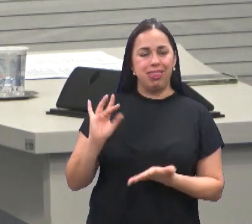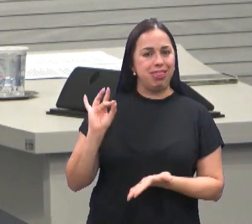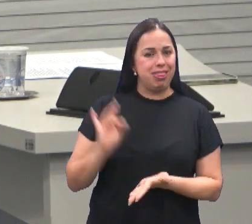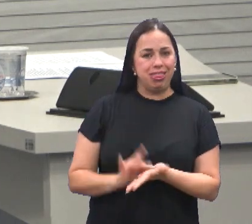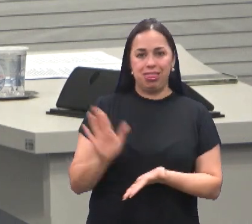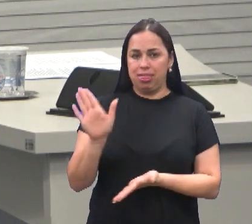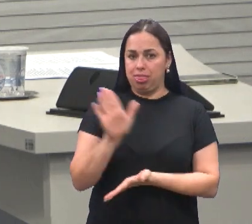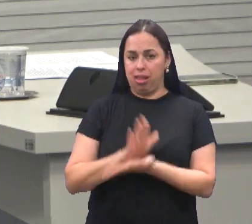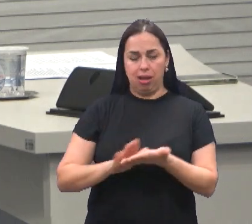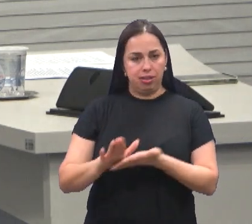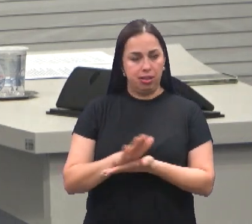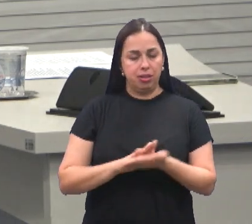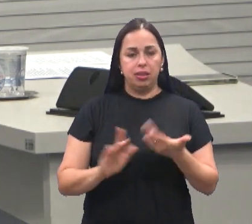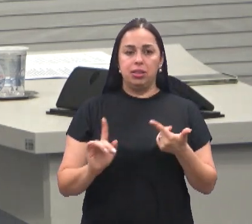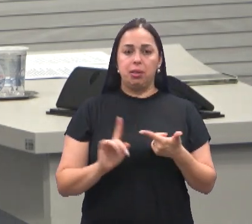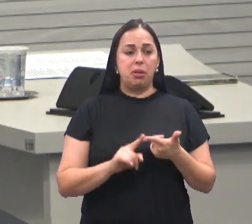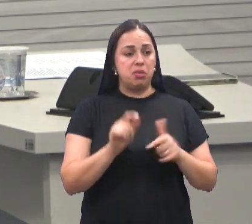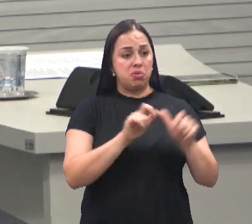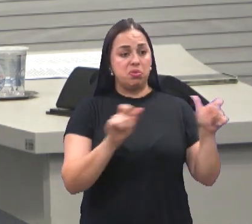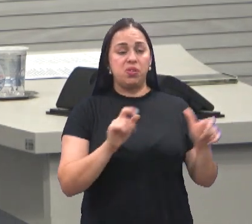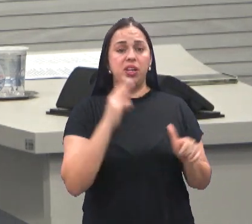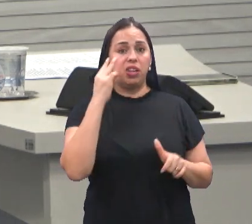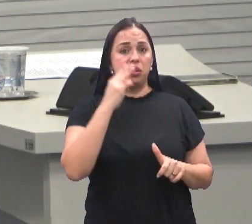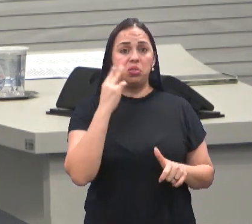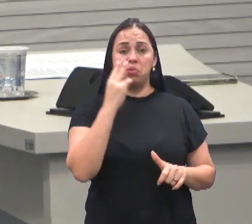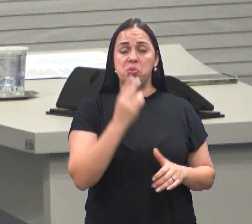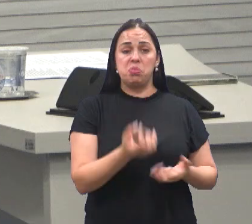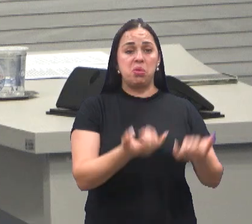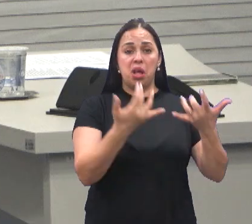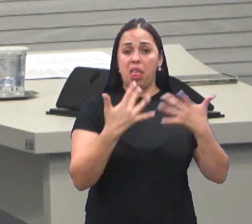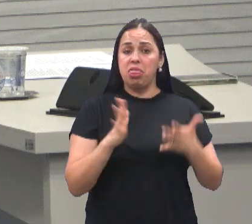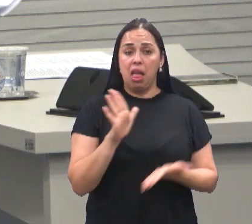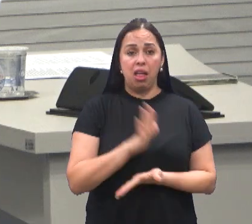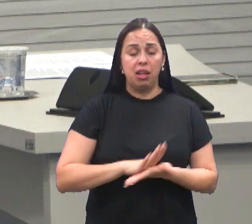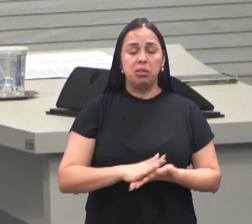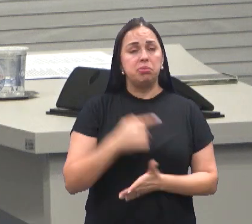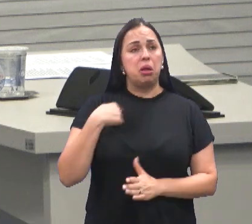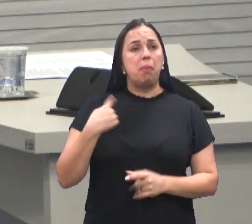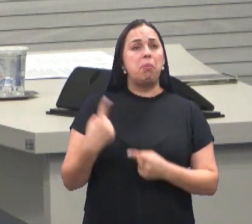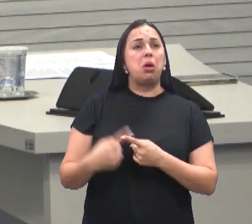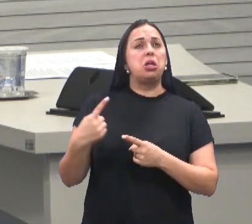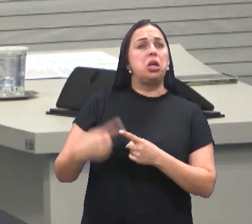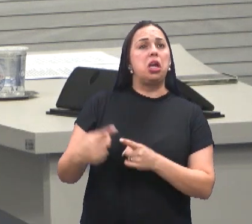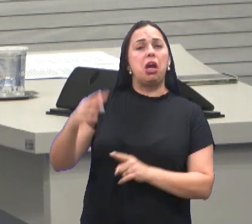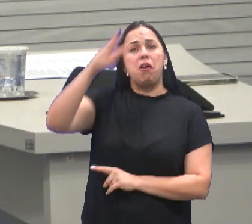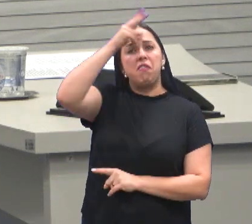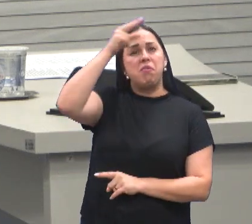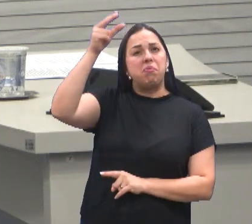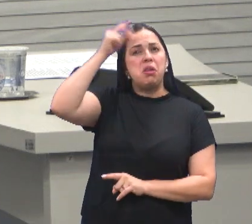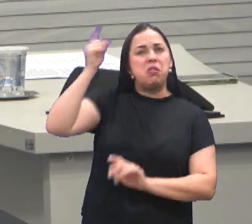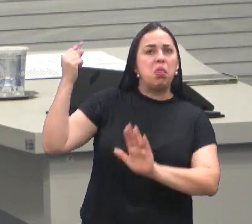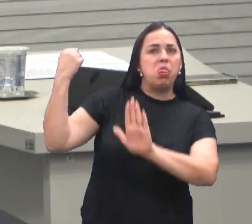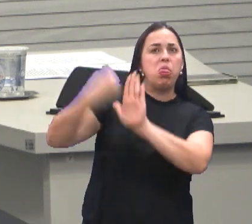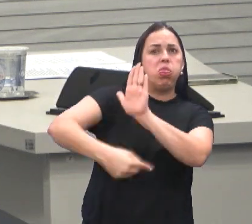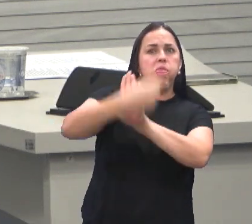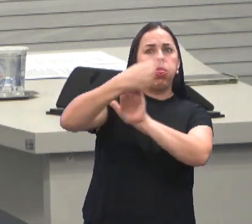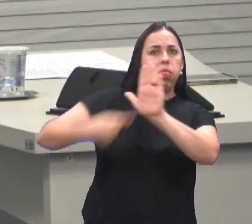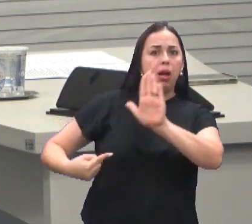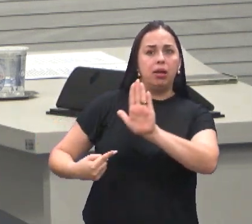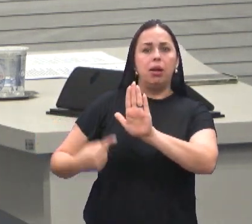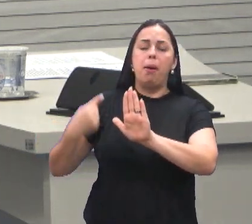uma explicação dos vereadores da base, a gente fica aqui pensando que simplesmente foi vetado por uma questão de posicionamento